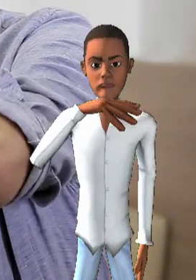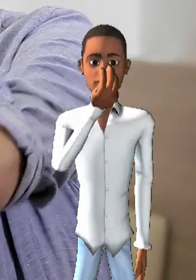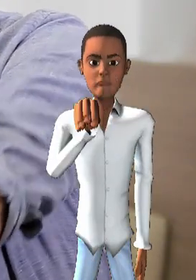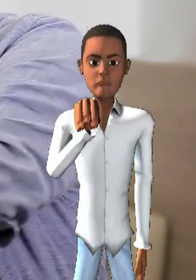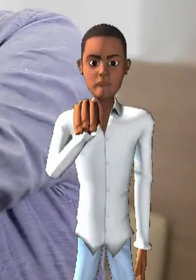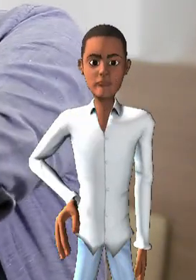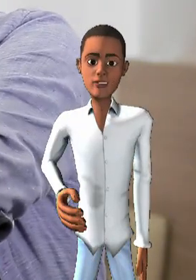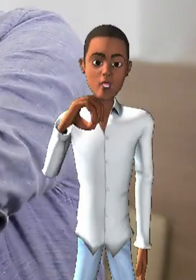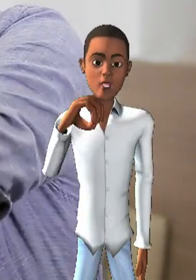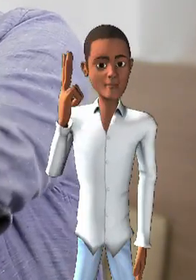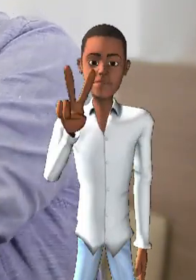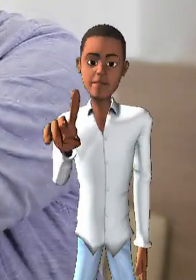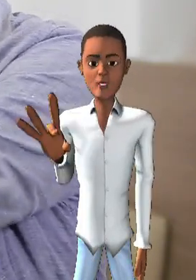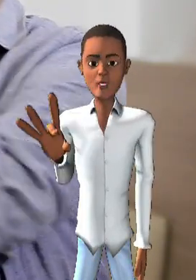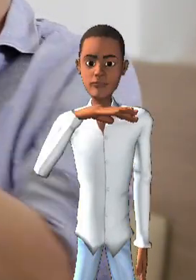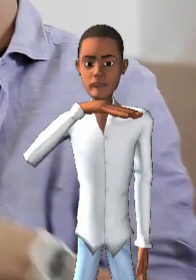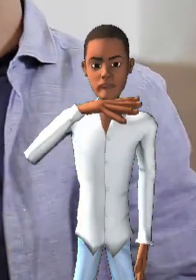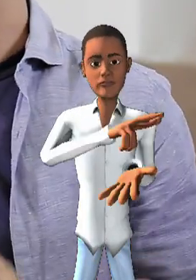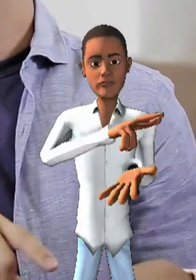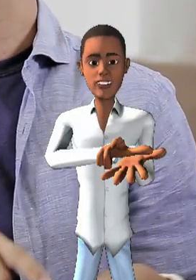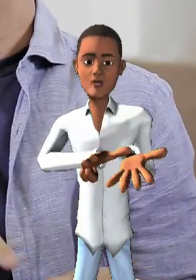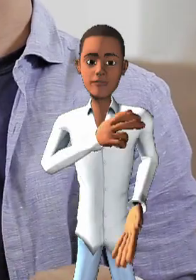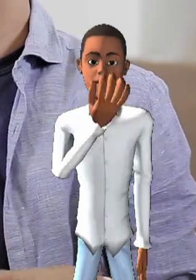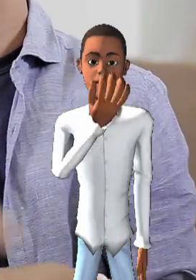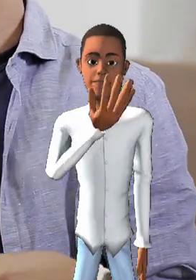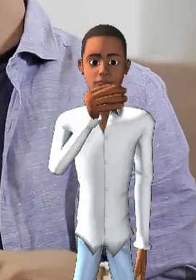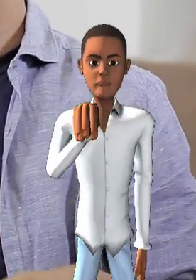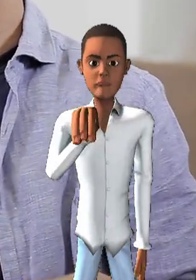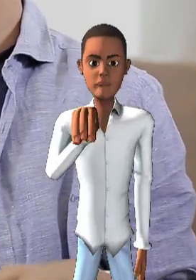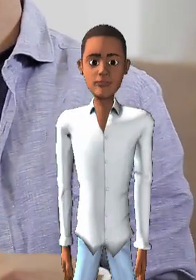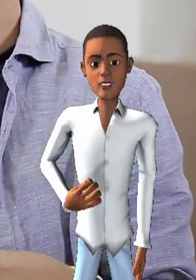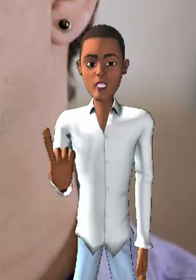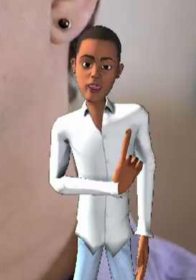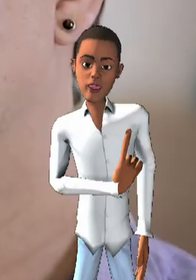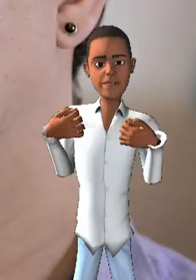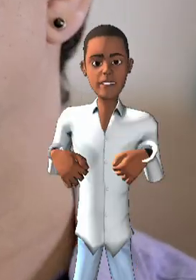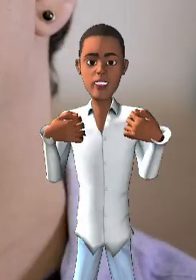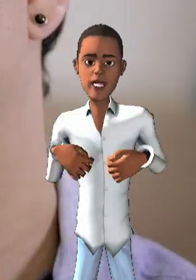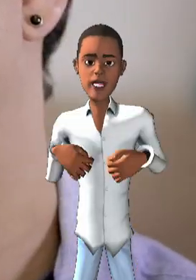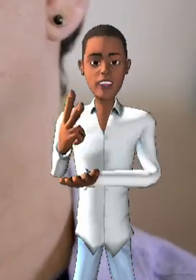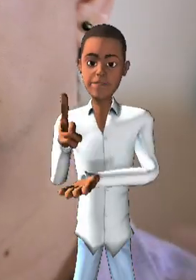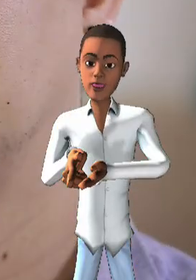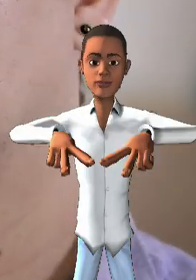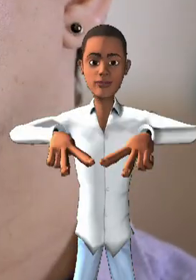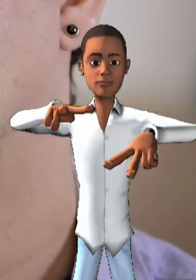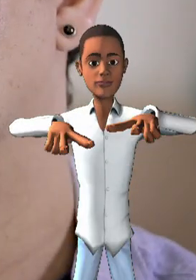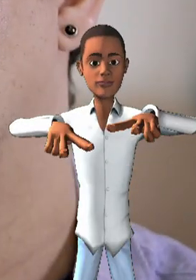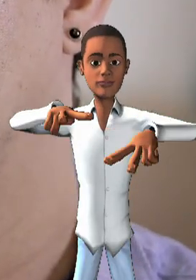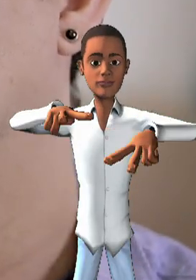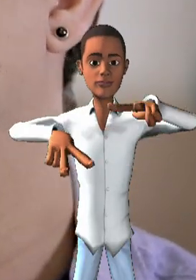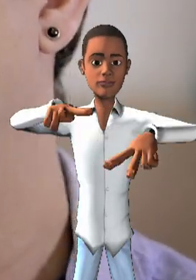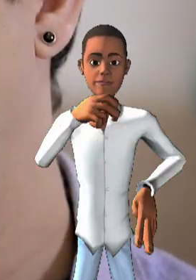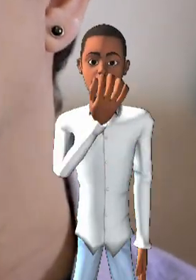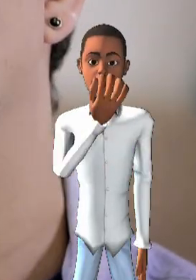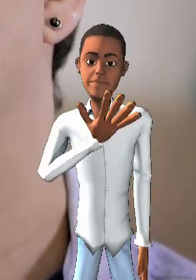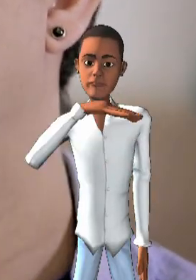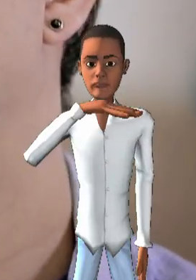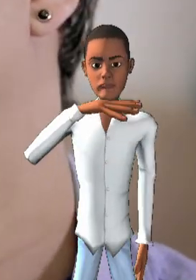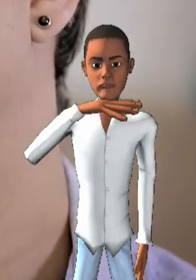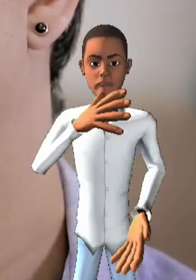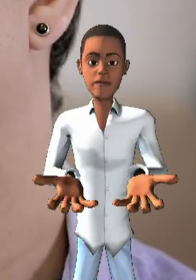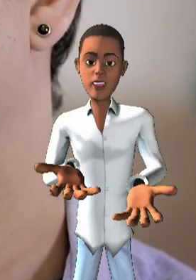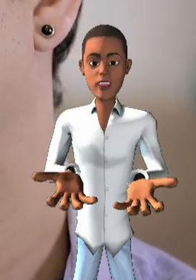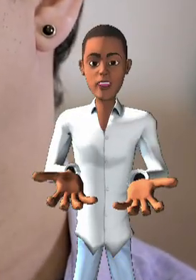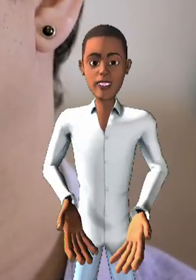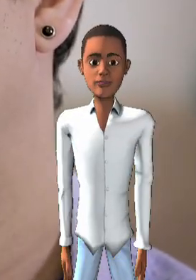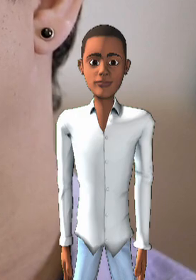as privações. Quando a gente vai olhar as privações, a gente esquece de olhar os privilégios. É esse jogo que a gente tem que fazer constante para poder evitar criar